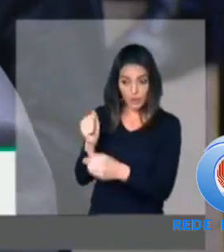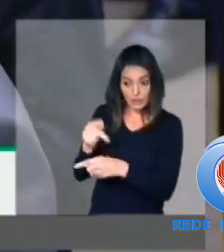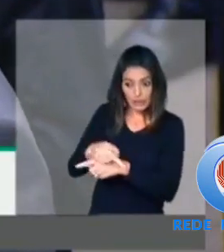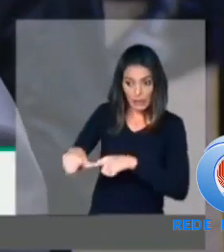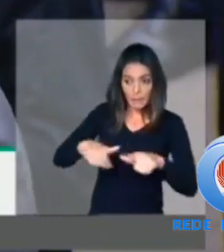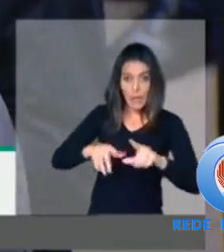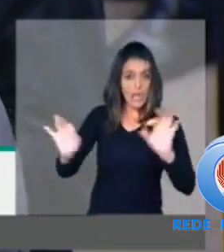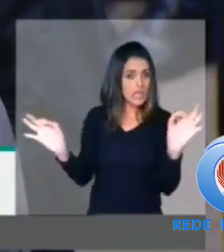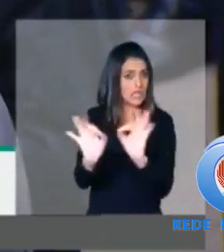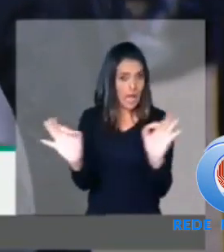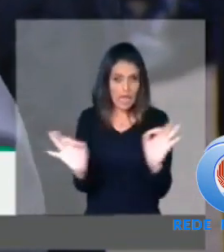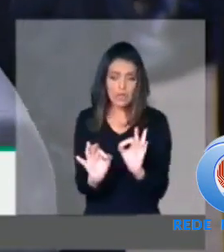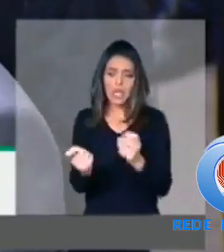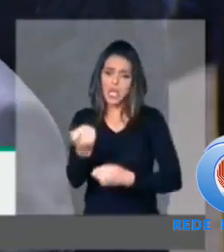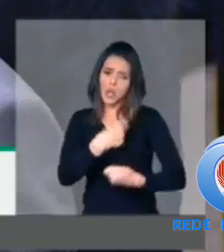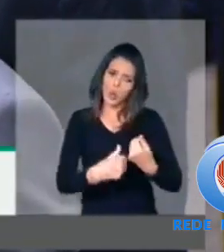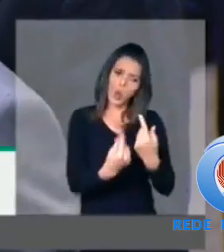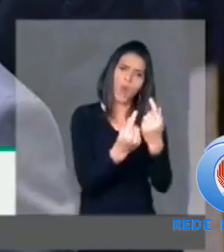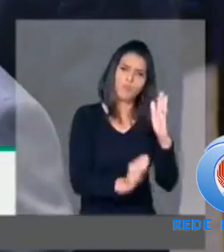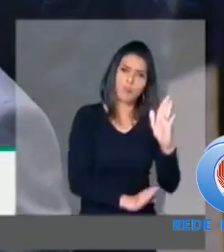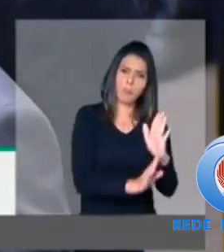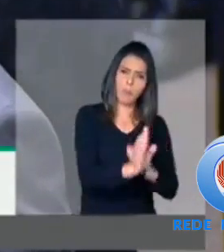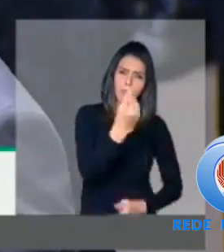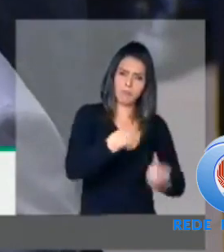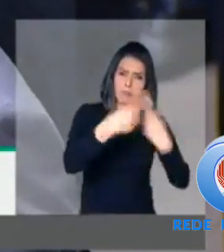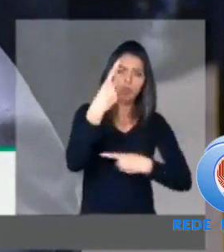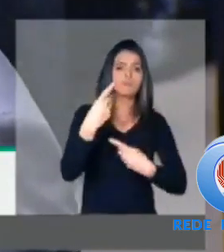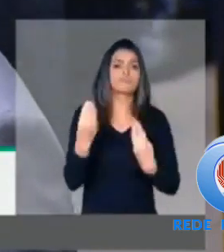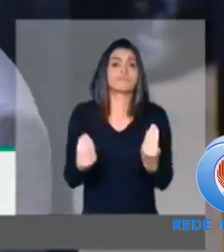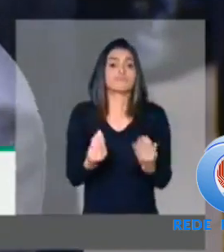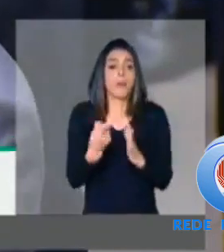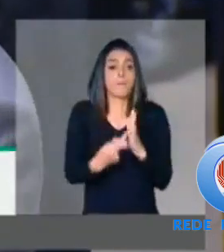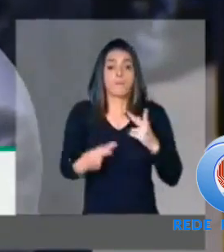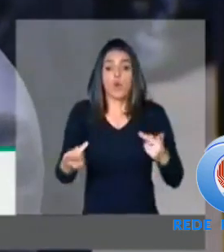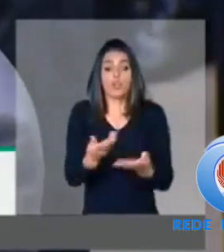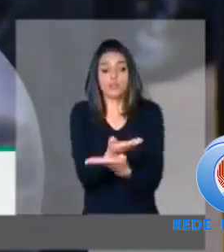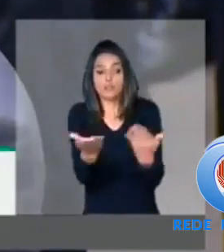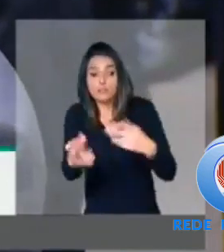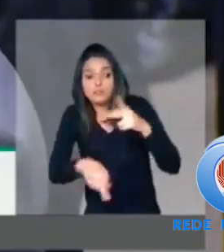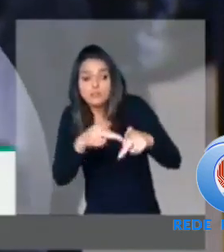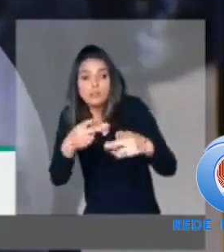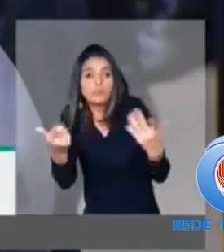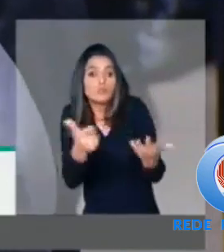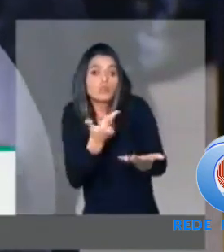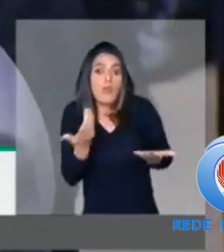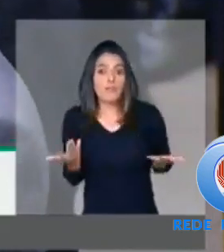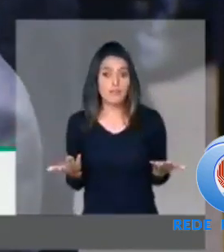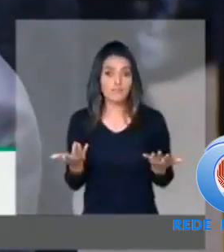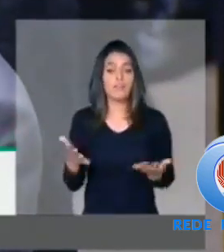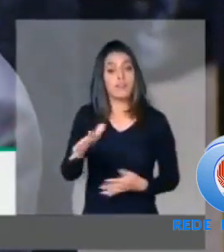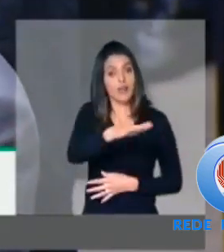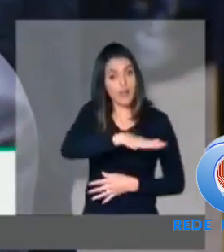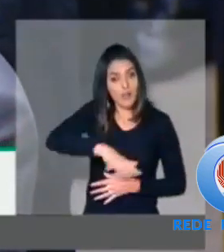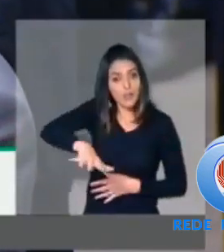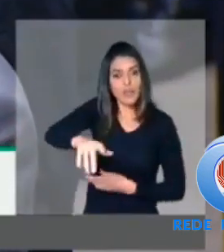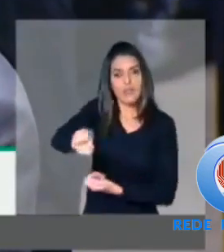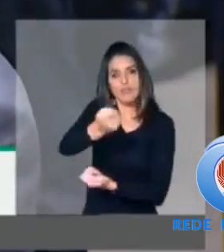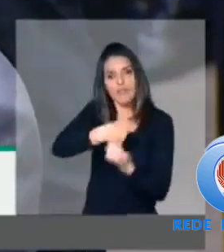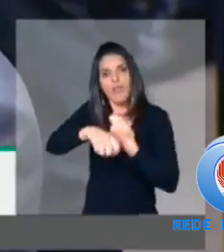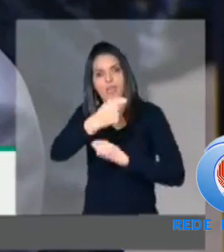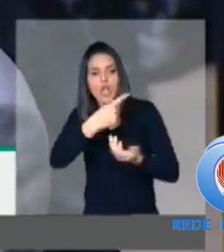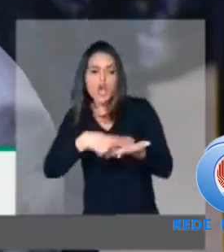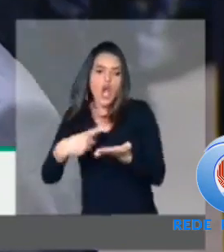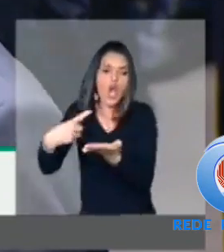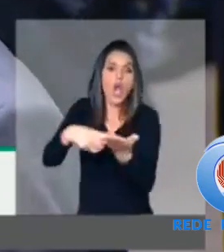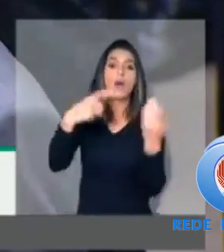emprego, sem aquecimento da economia, nós não temos políticas públicas. Portanto, nós precisamos melhorar o ambiente de negócio. Portanto,